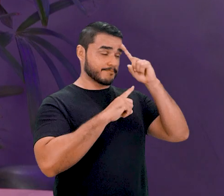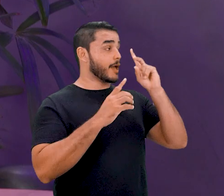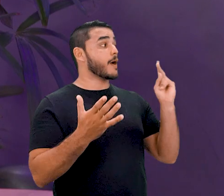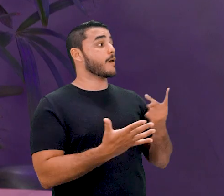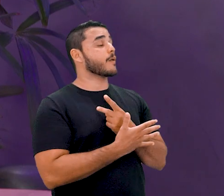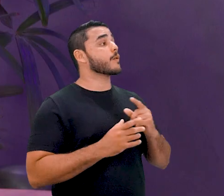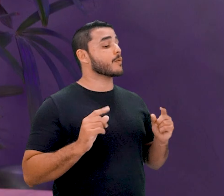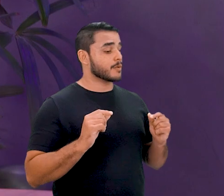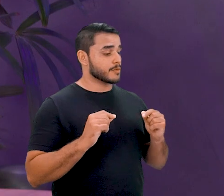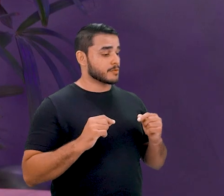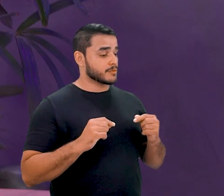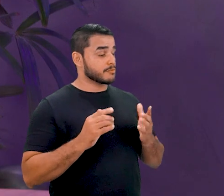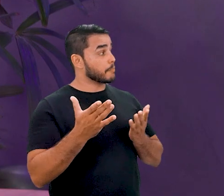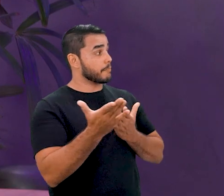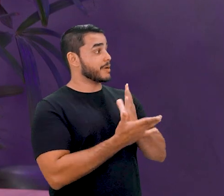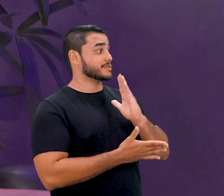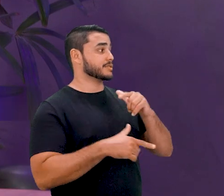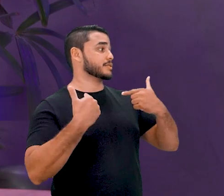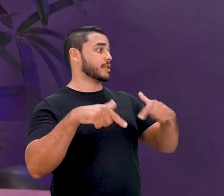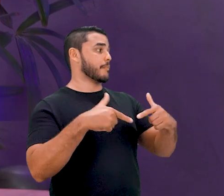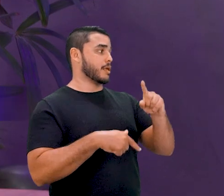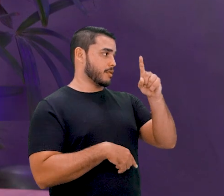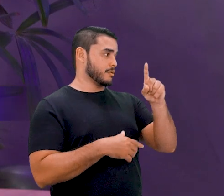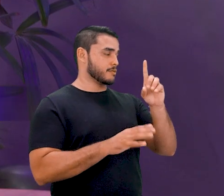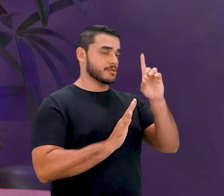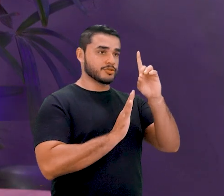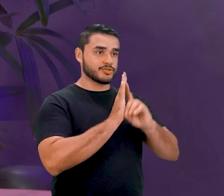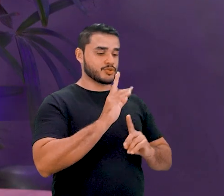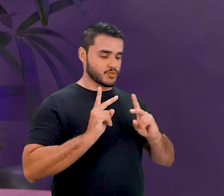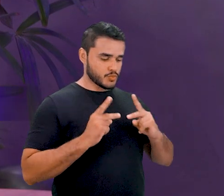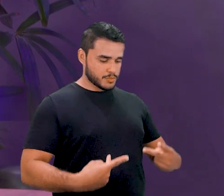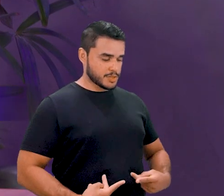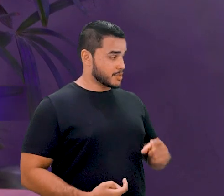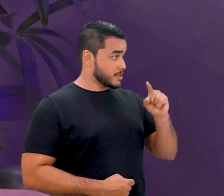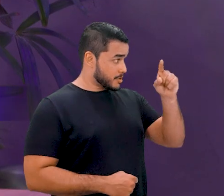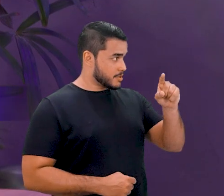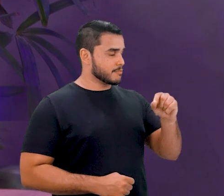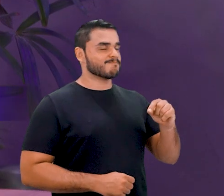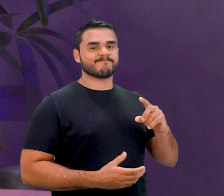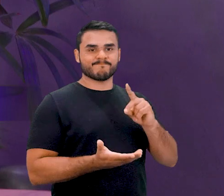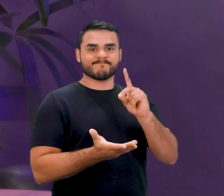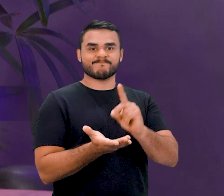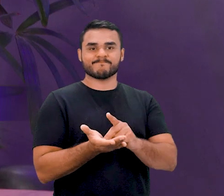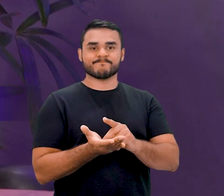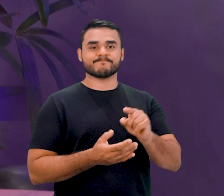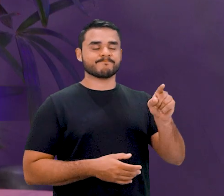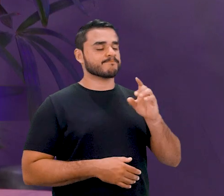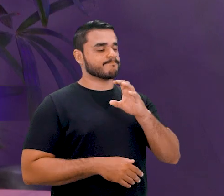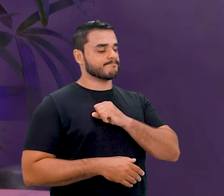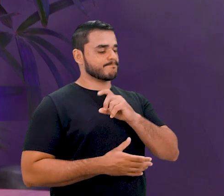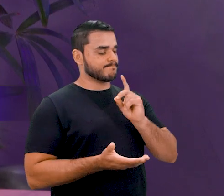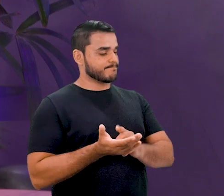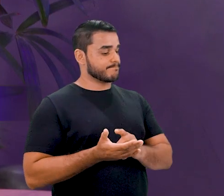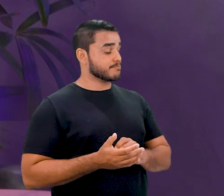quando eu fui para a Secretaria dos Direitos Humanos, né? Sim, se encaixou. Foi assim, é um local que eu tenho muito carinho. Eu